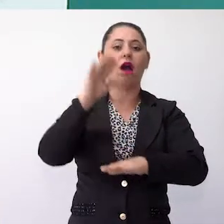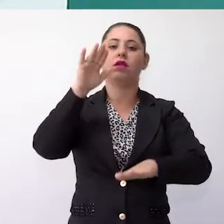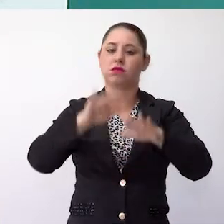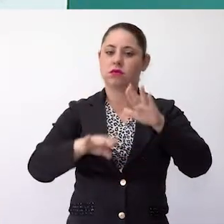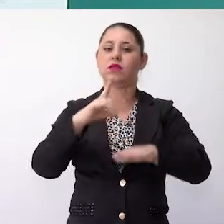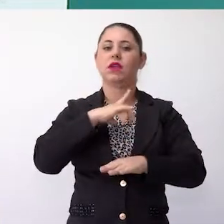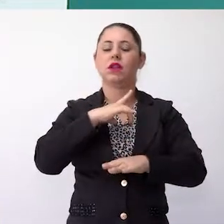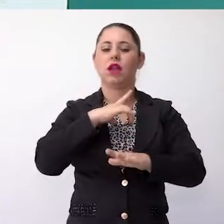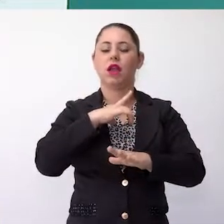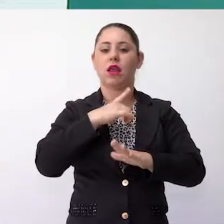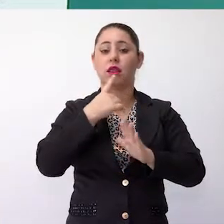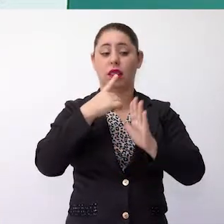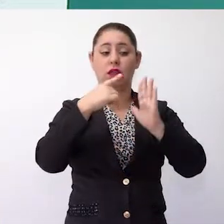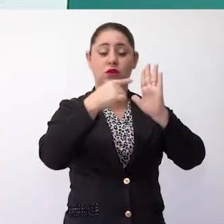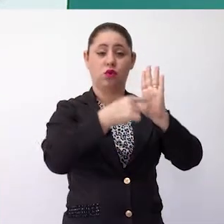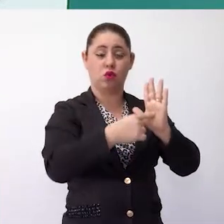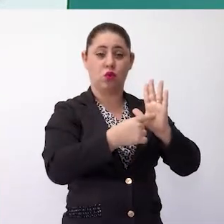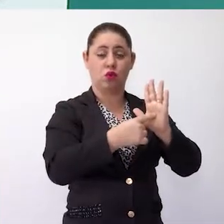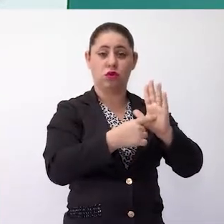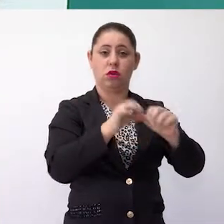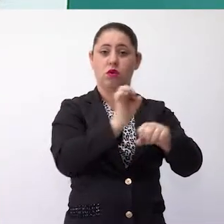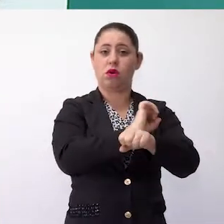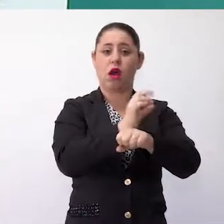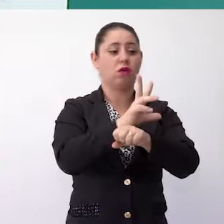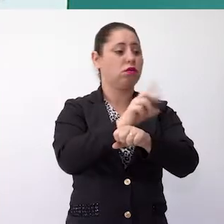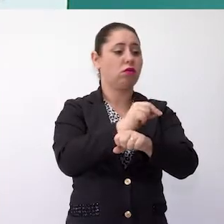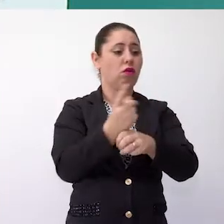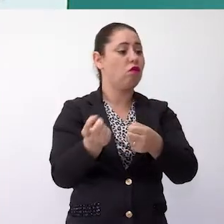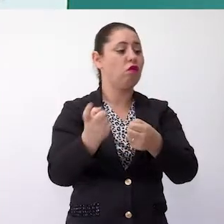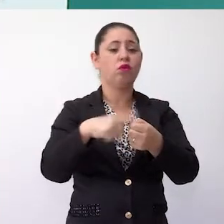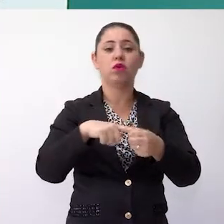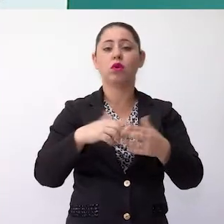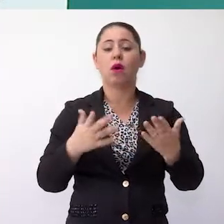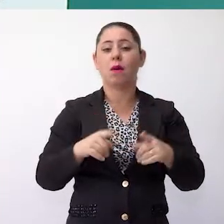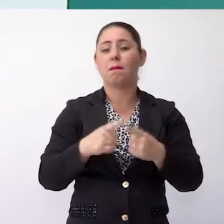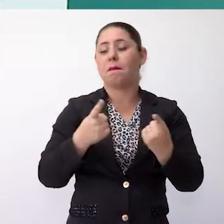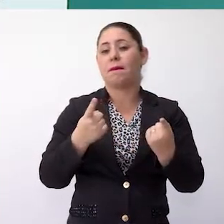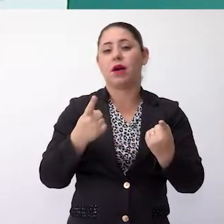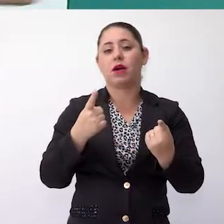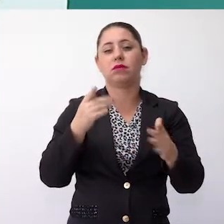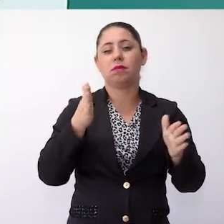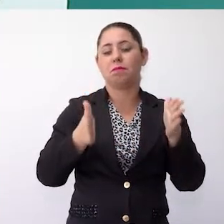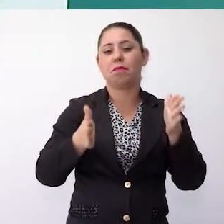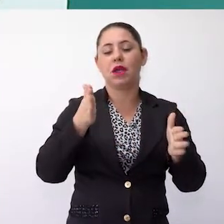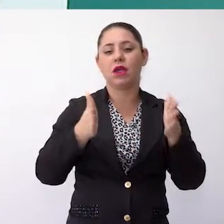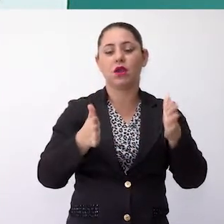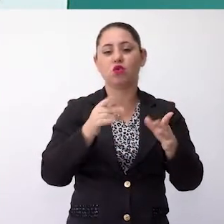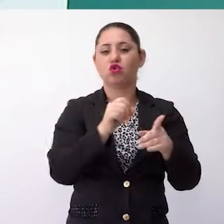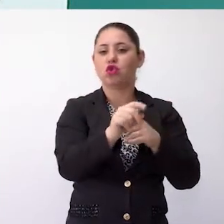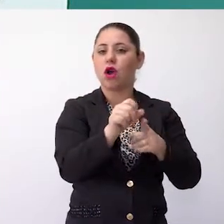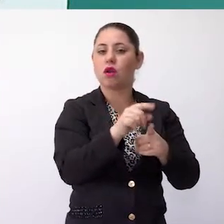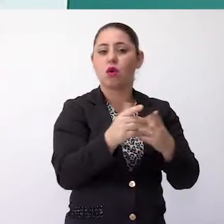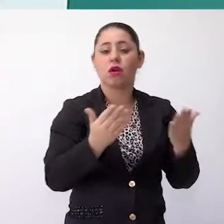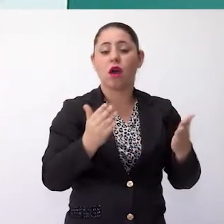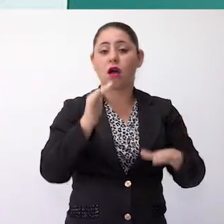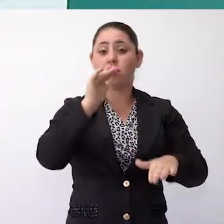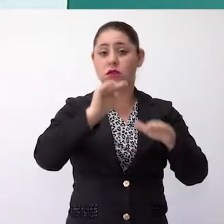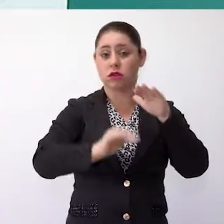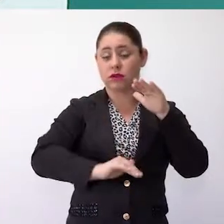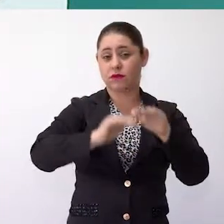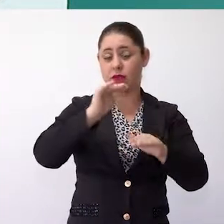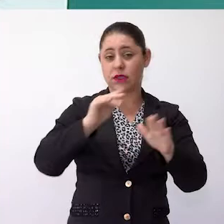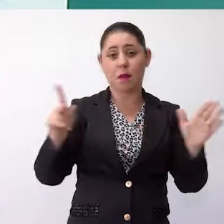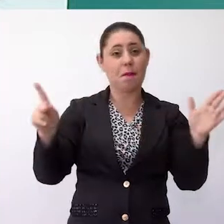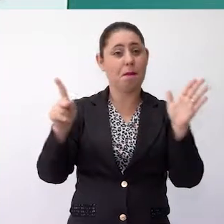existe aí a denúncia do veículo, né, que não foi devolvido, mas estaria, em tese, no período de locação, né, às vezes a